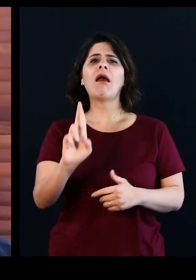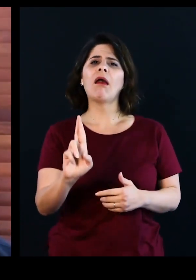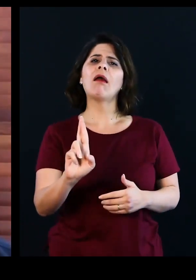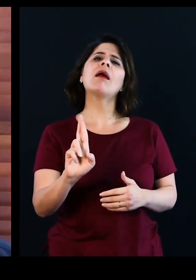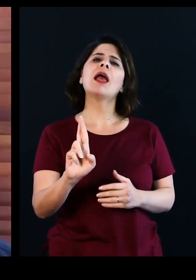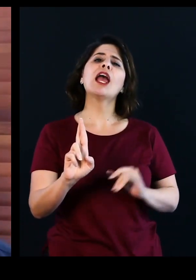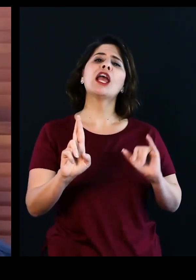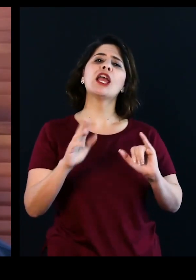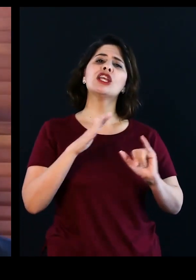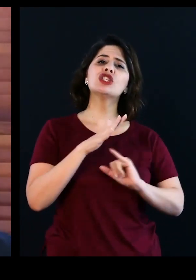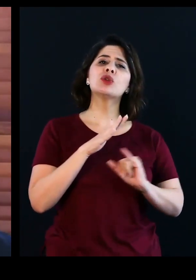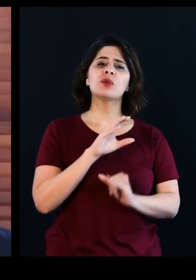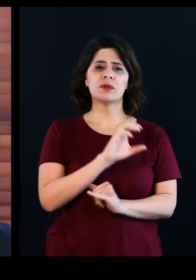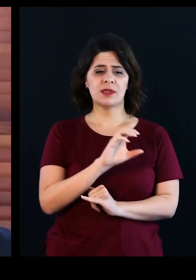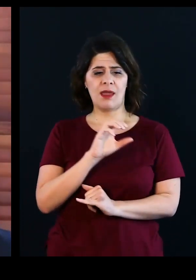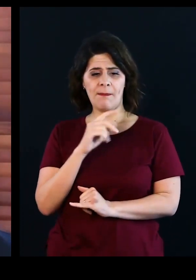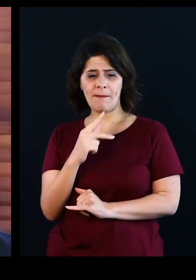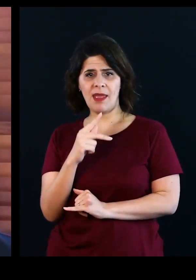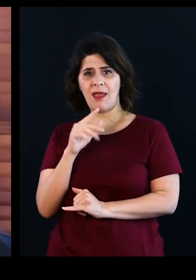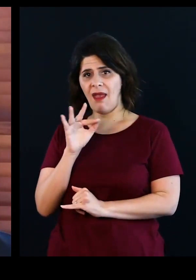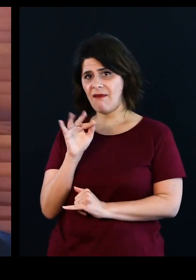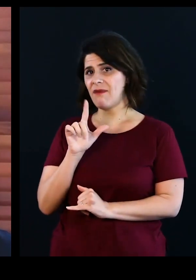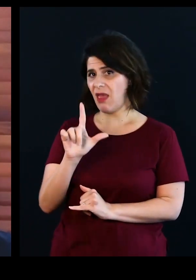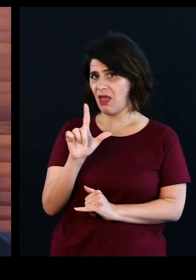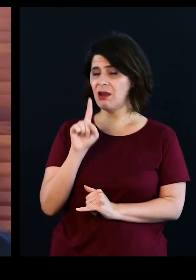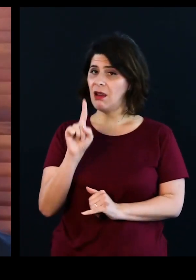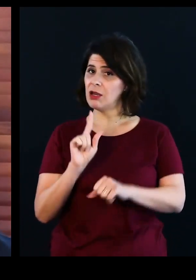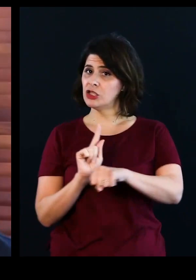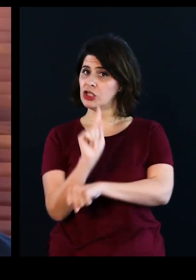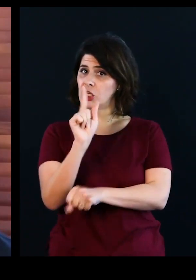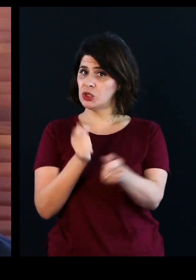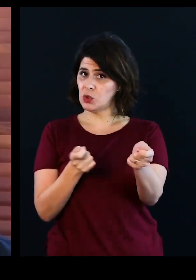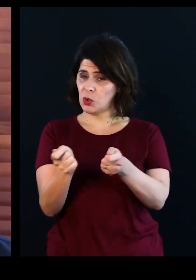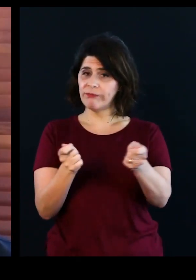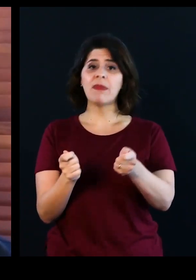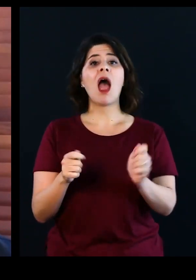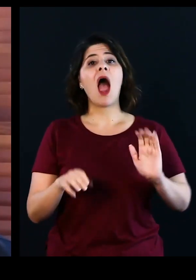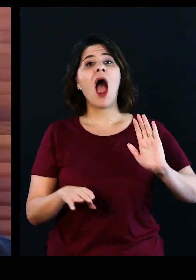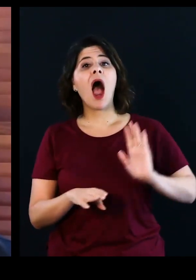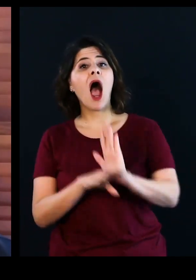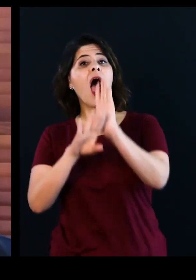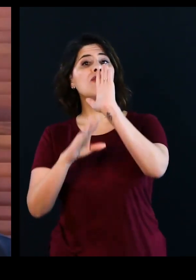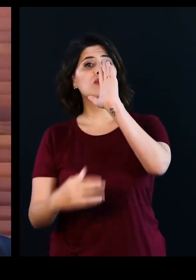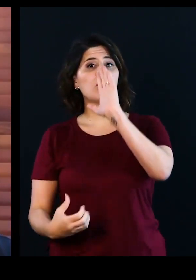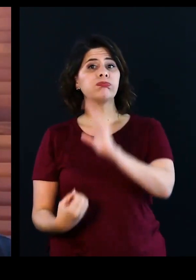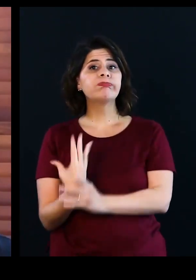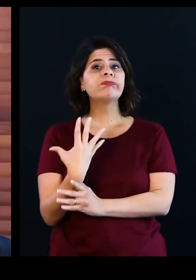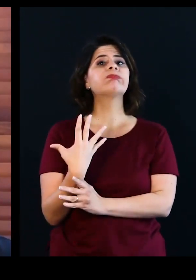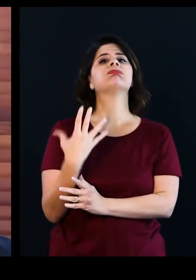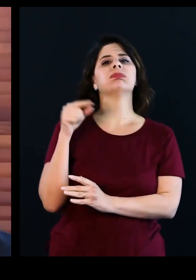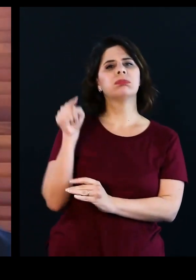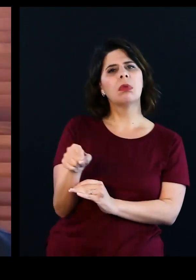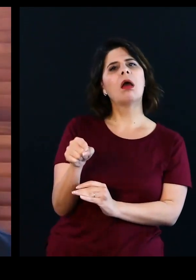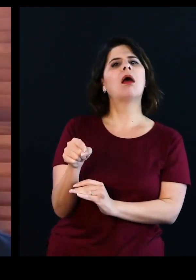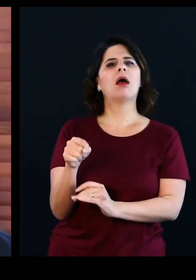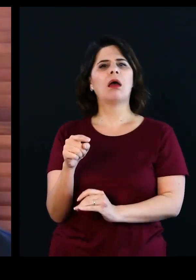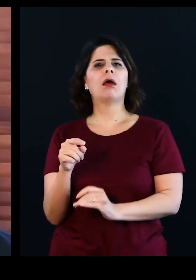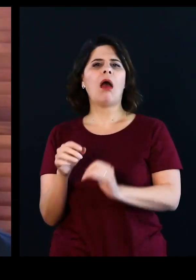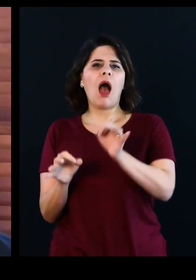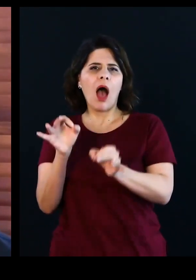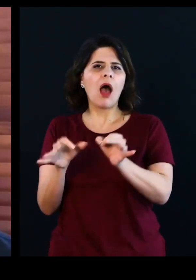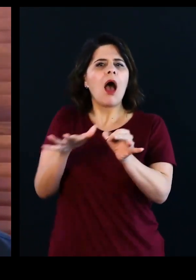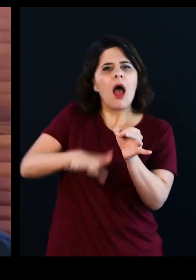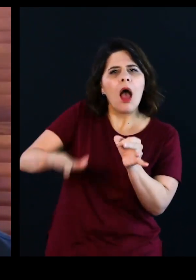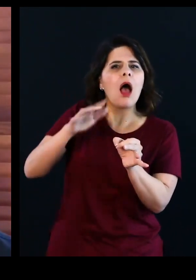CPFL, ajudou a constituir essa personalidade jurídica dentro da CPFL e, além de